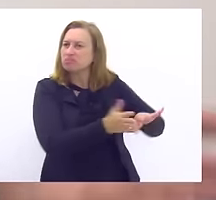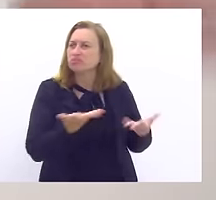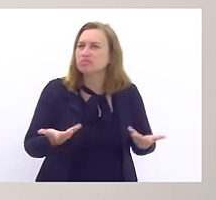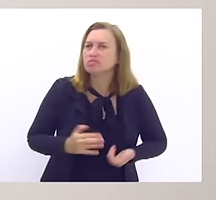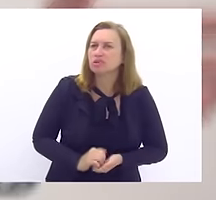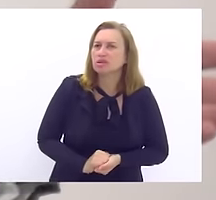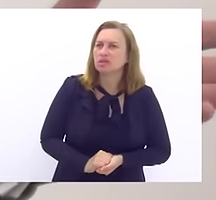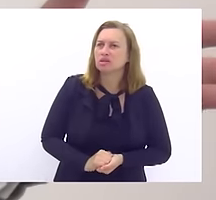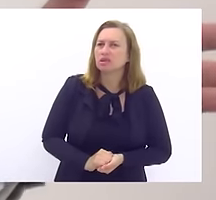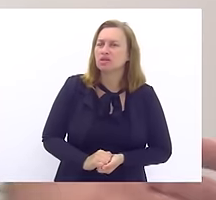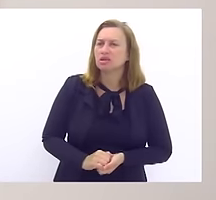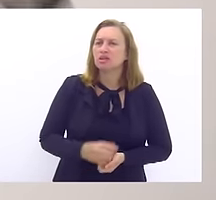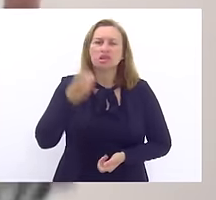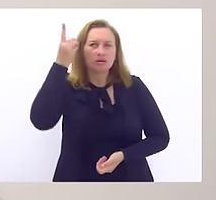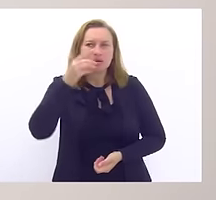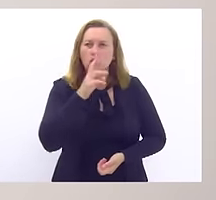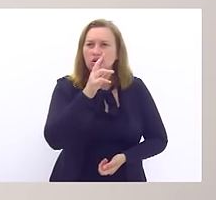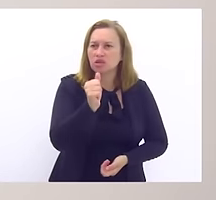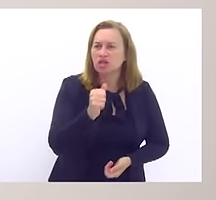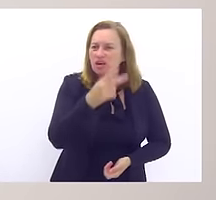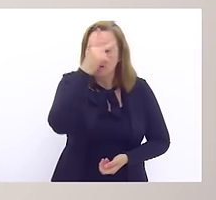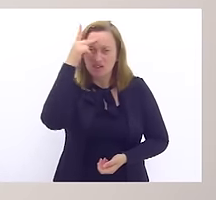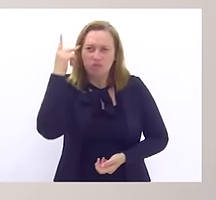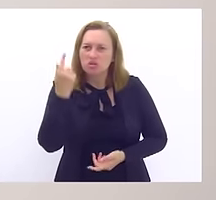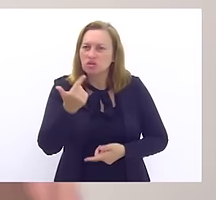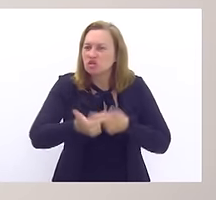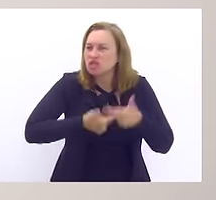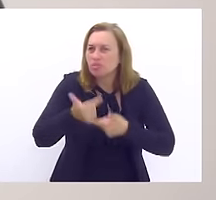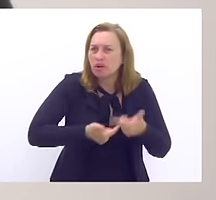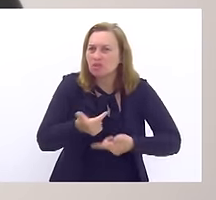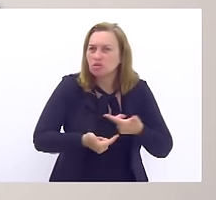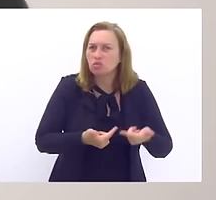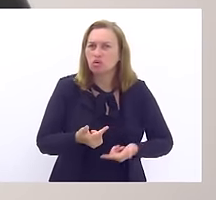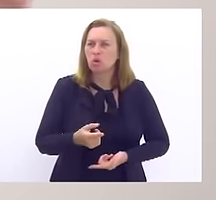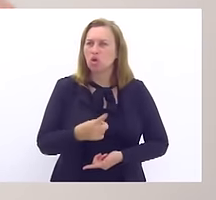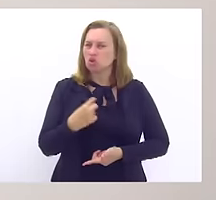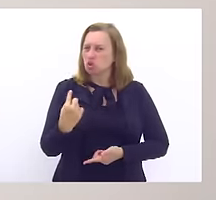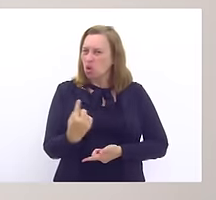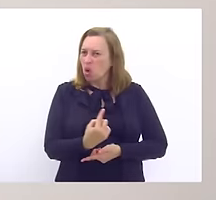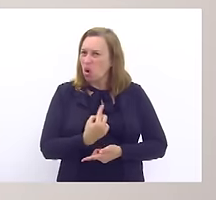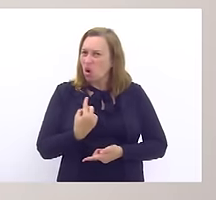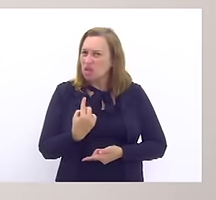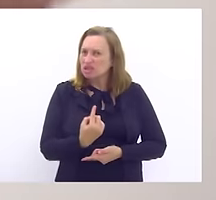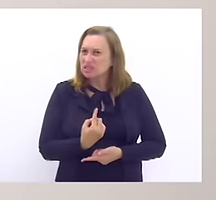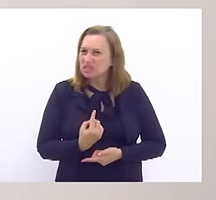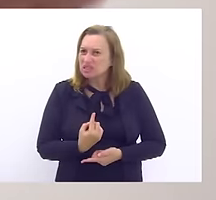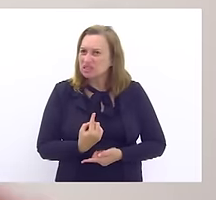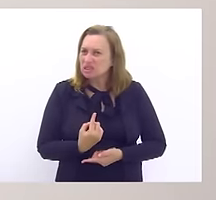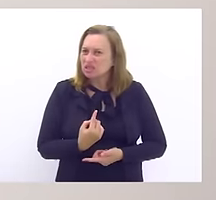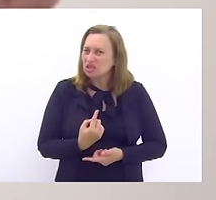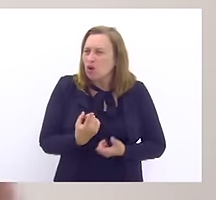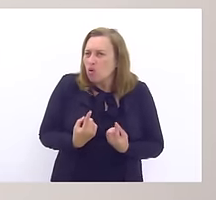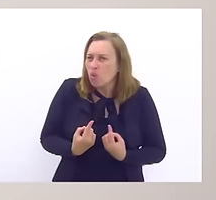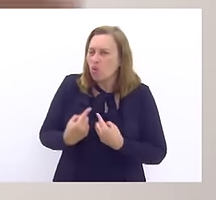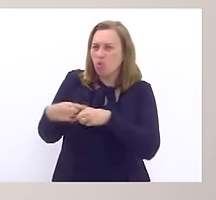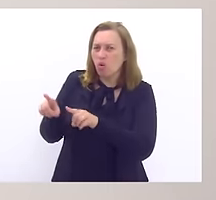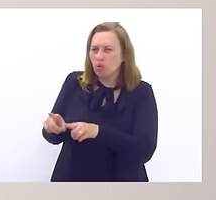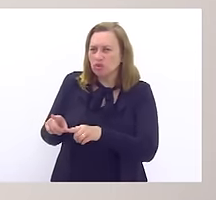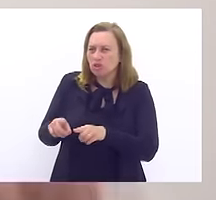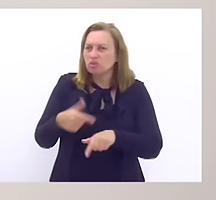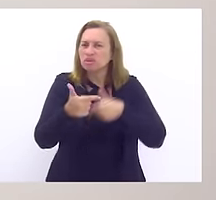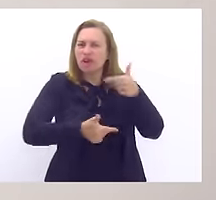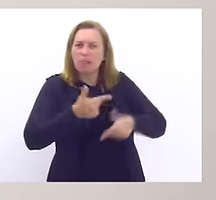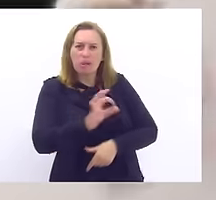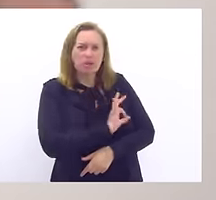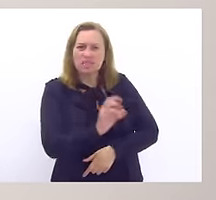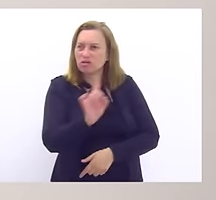com baú você vê que ele trabalhador não somos nós não somos contrário as operações policiais pelo contrário